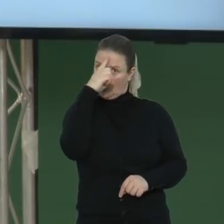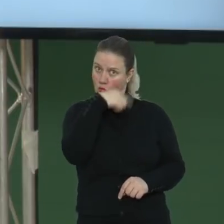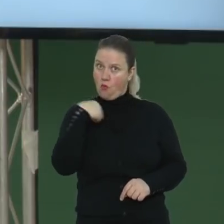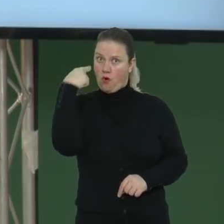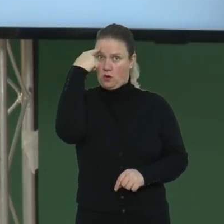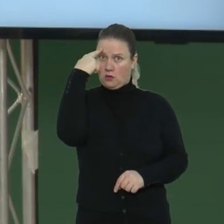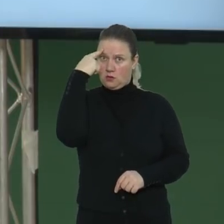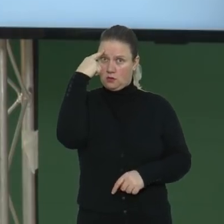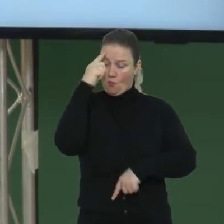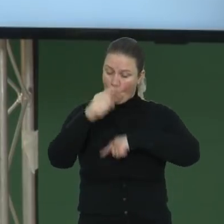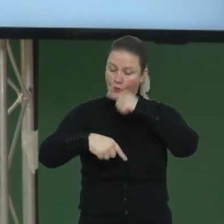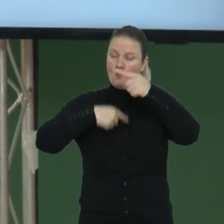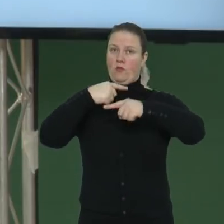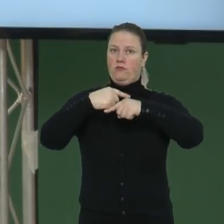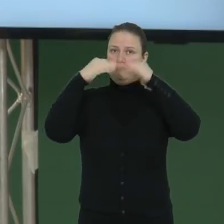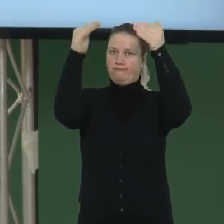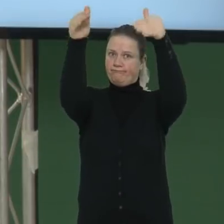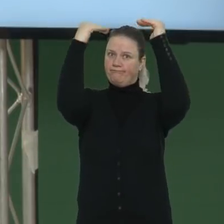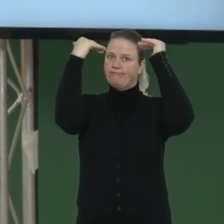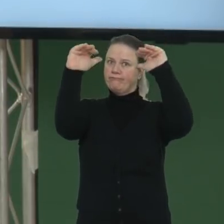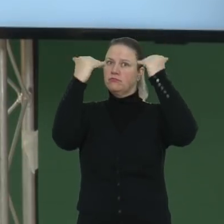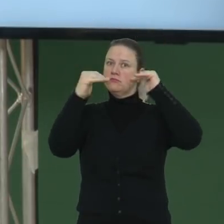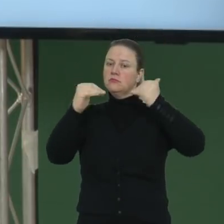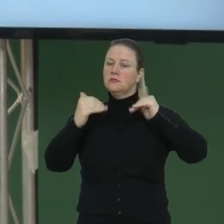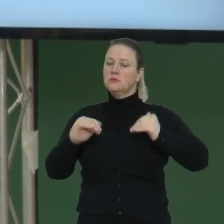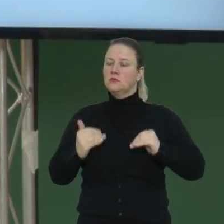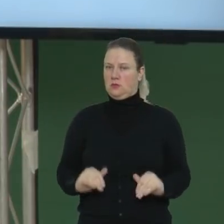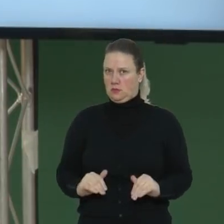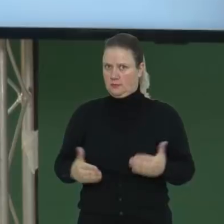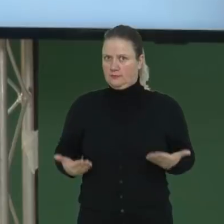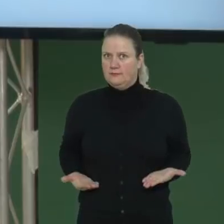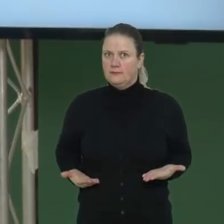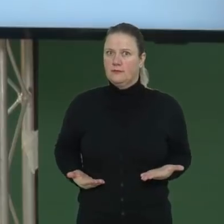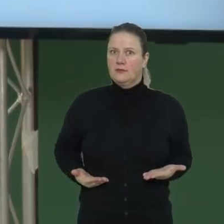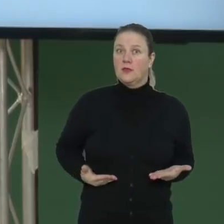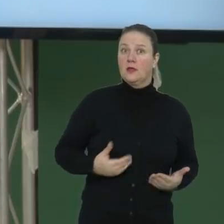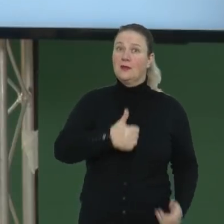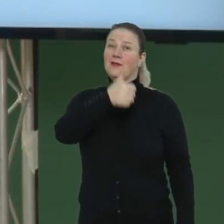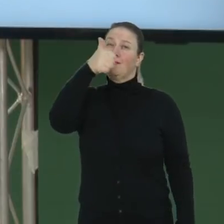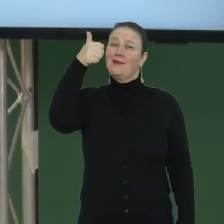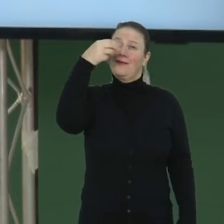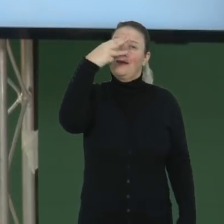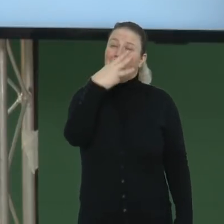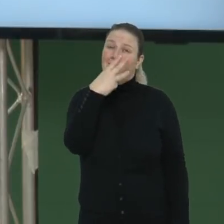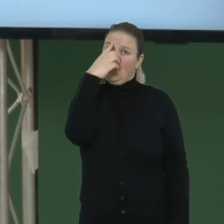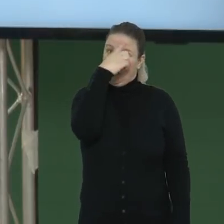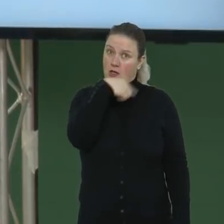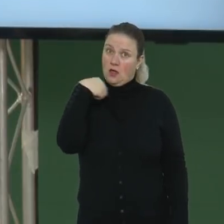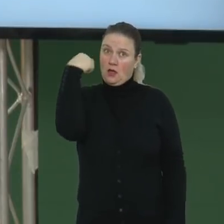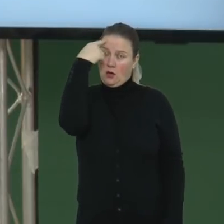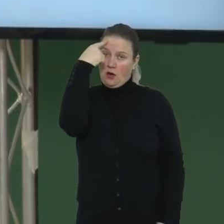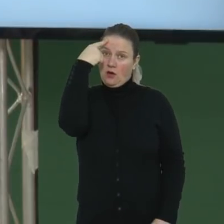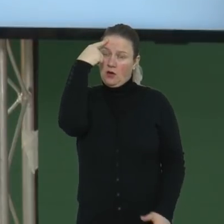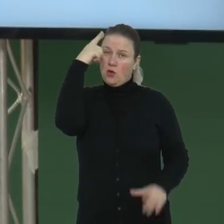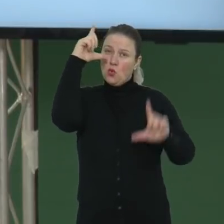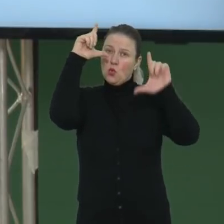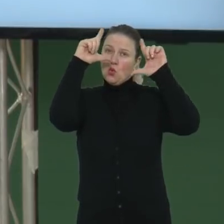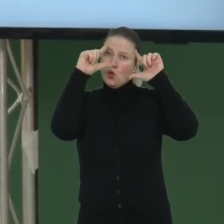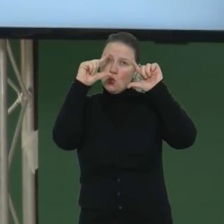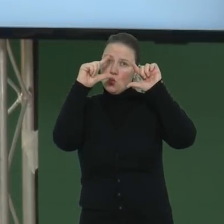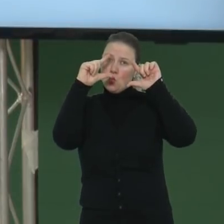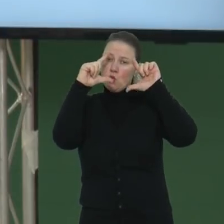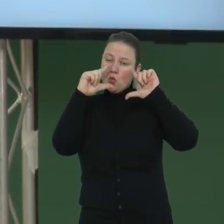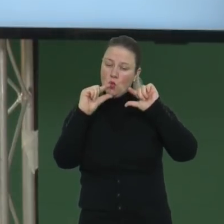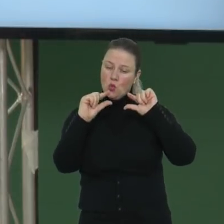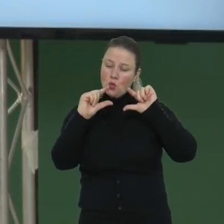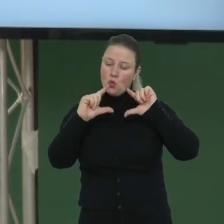início ele tinha 100%, qual é a informação que a gente tinha? Que a cada 13 horas ele vai perdendo 50% da sua